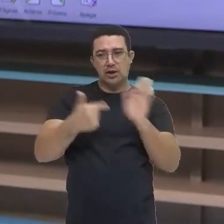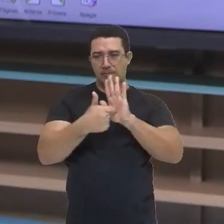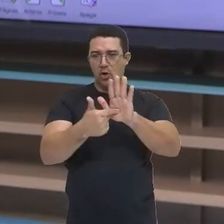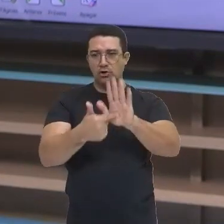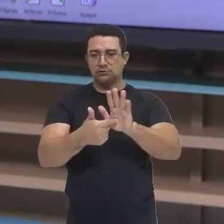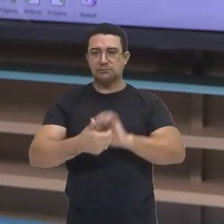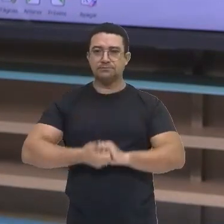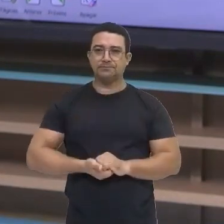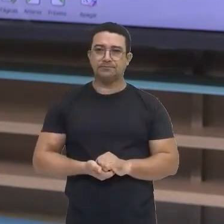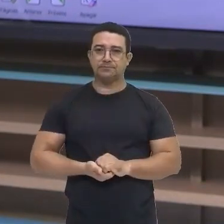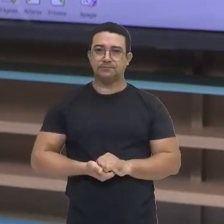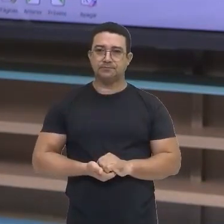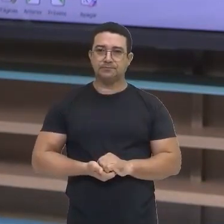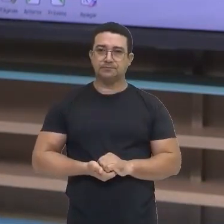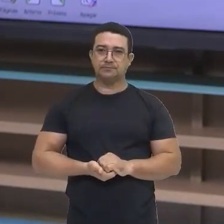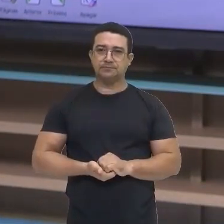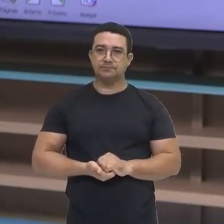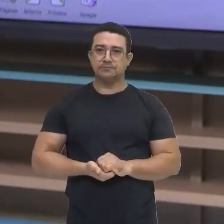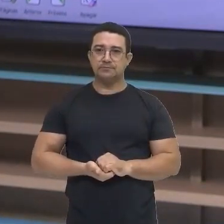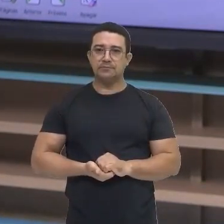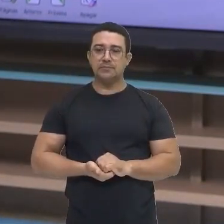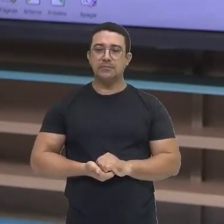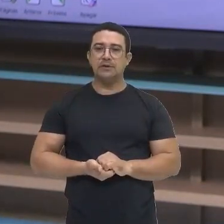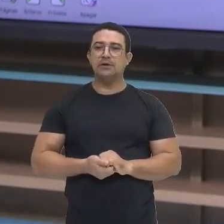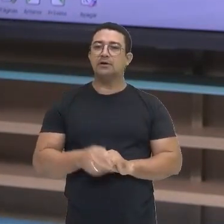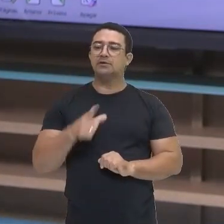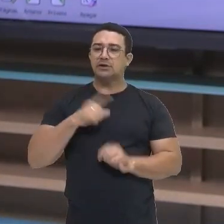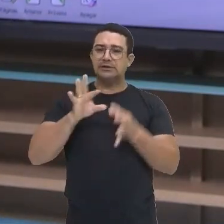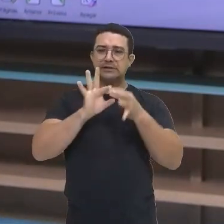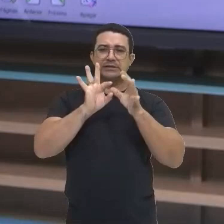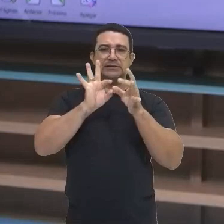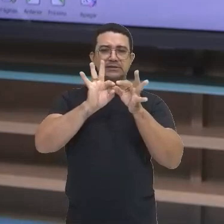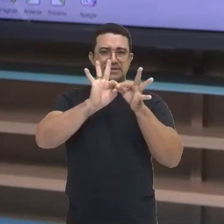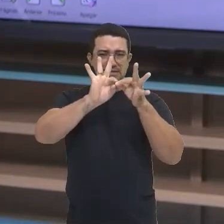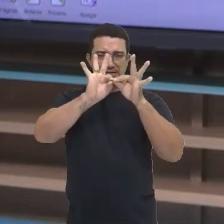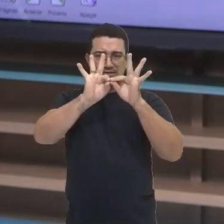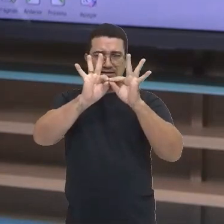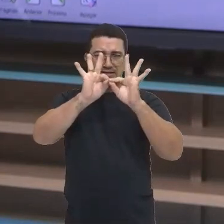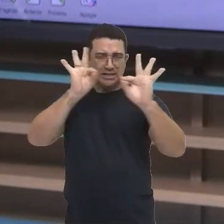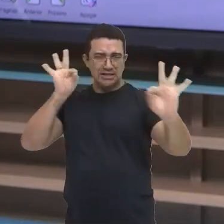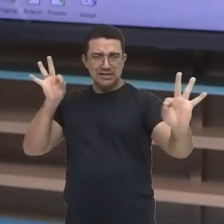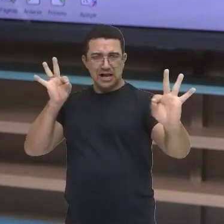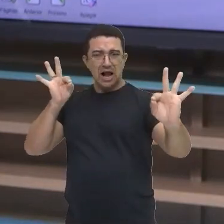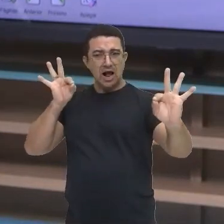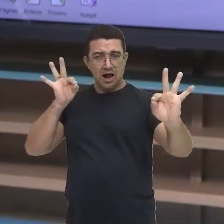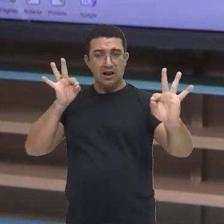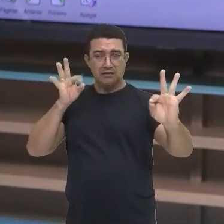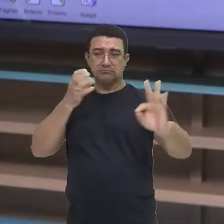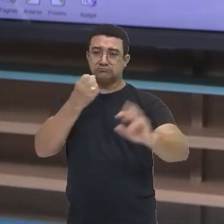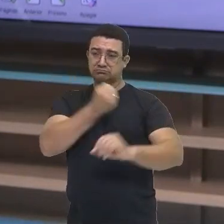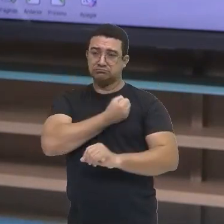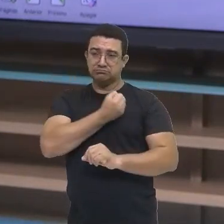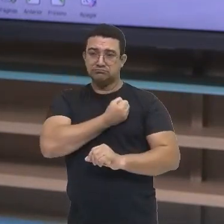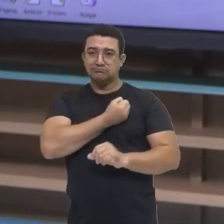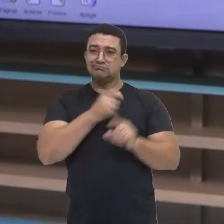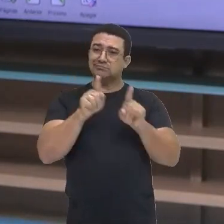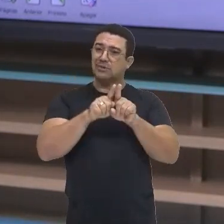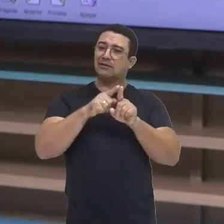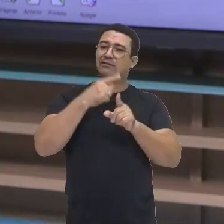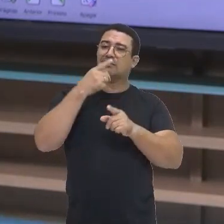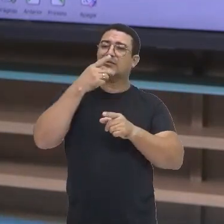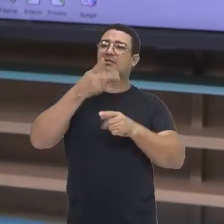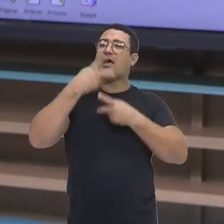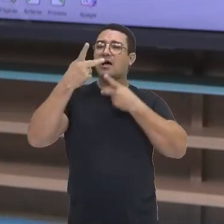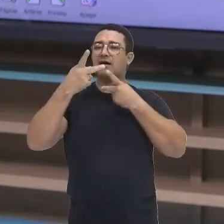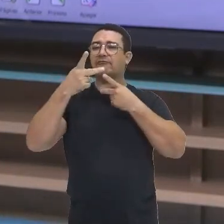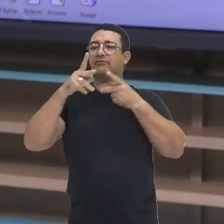só, então nós temos aqui a escala e nós trabalhamos o conceito de escala